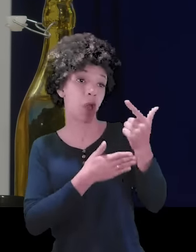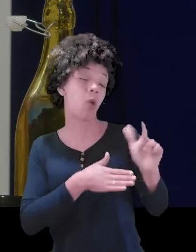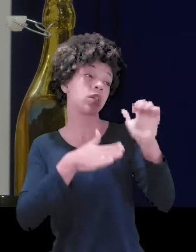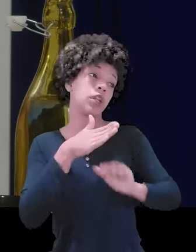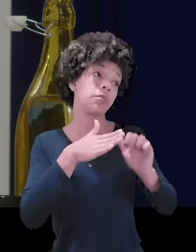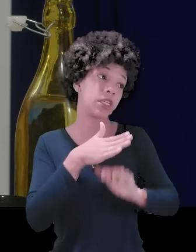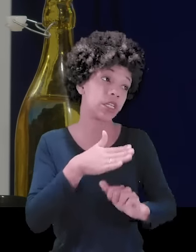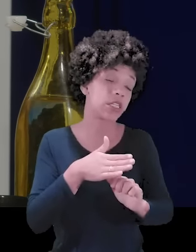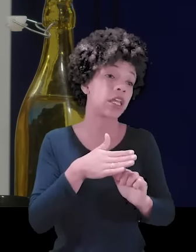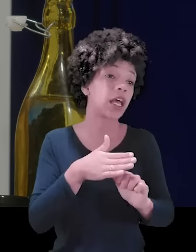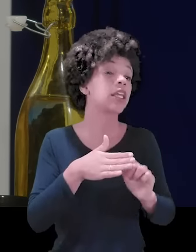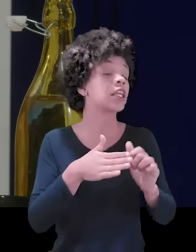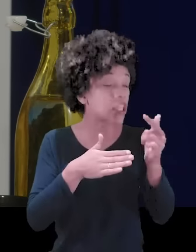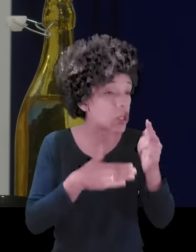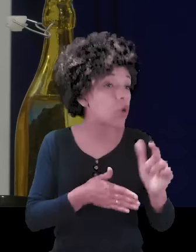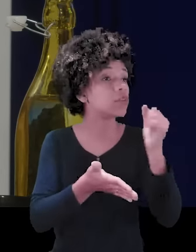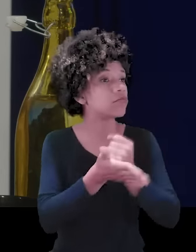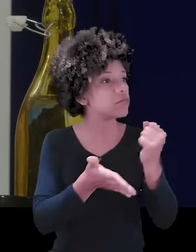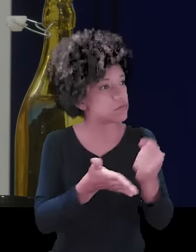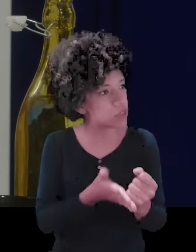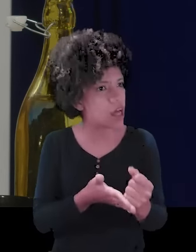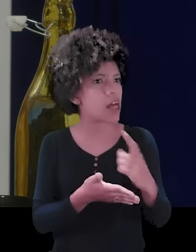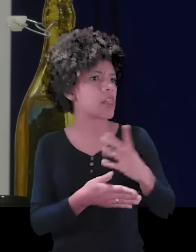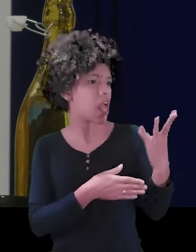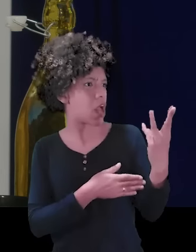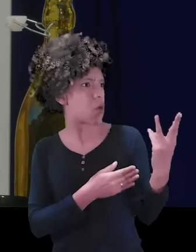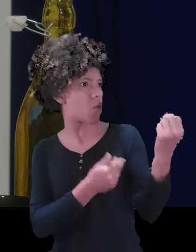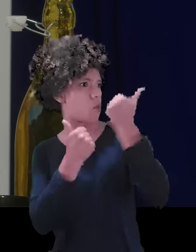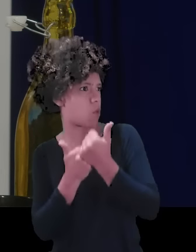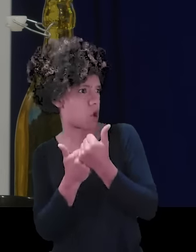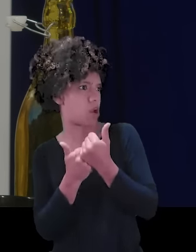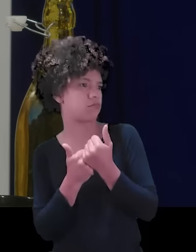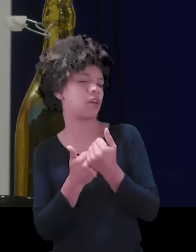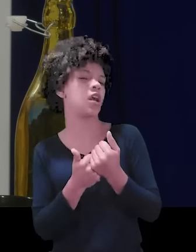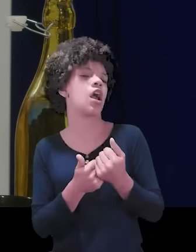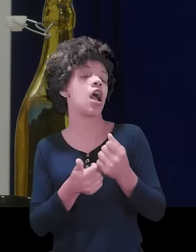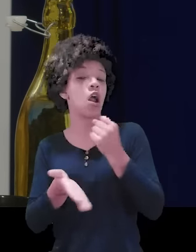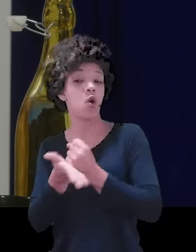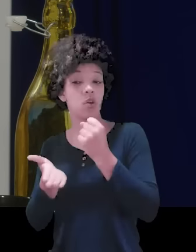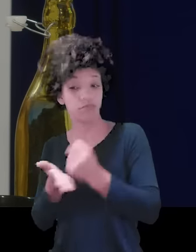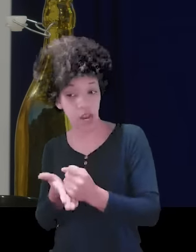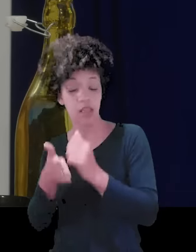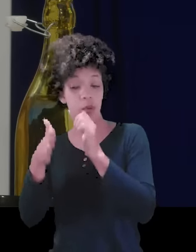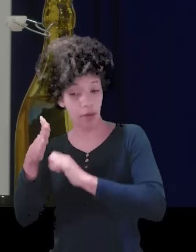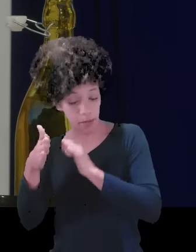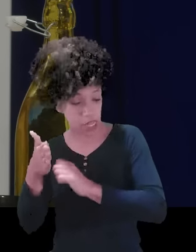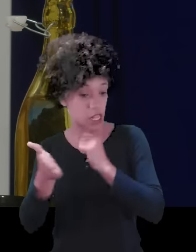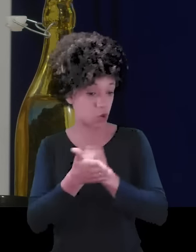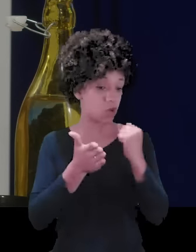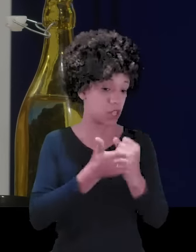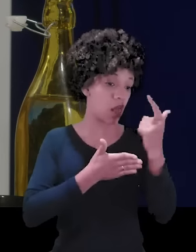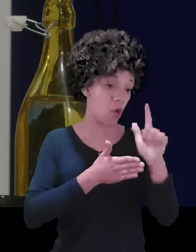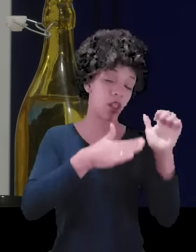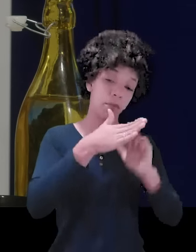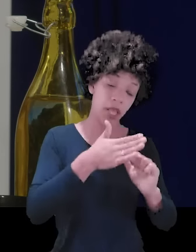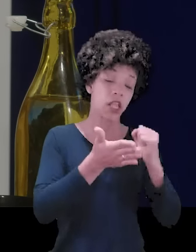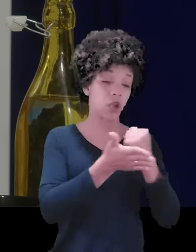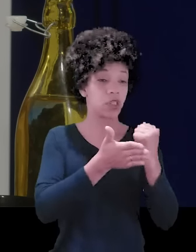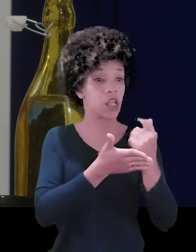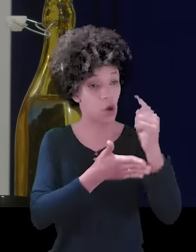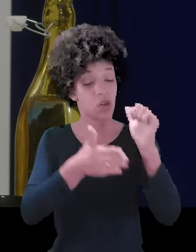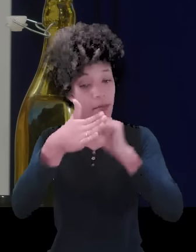que vai contratar uma pessoa muitas vezes quarteira até quarteirização em é uma empresa contrata uma pessoa e lá na ponta falar mas eu